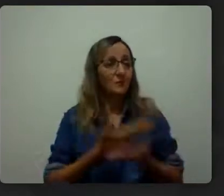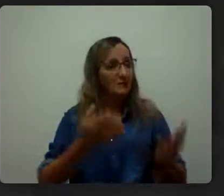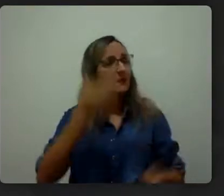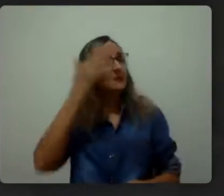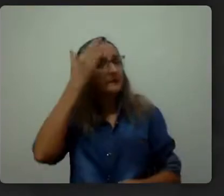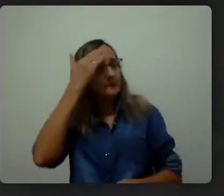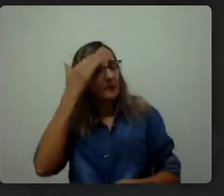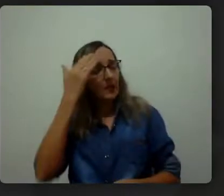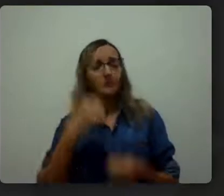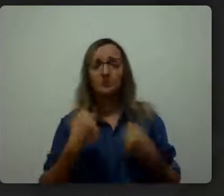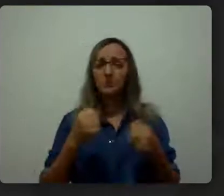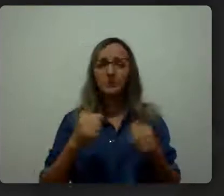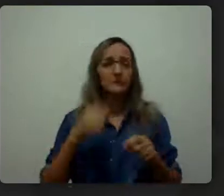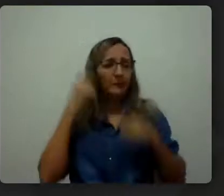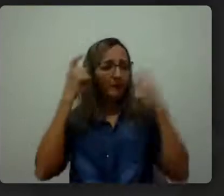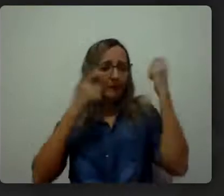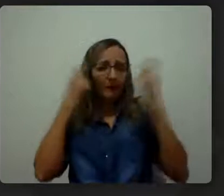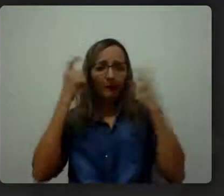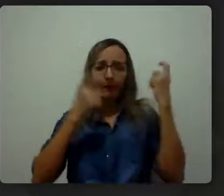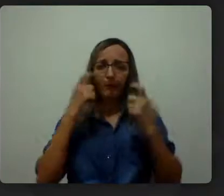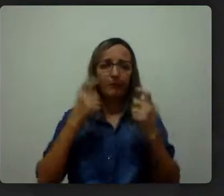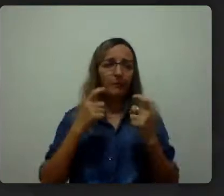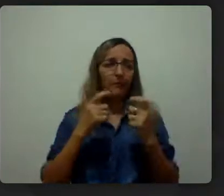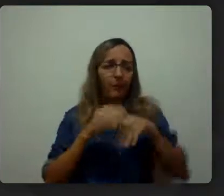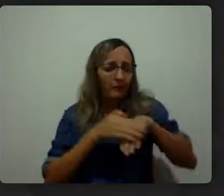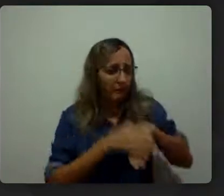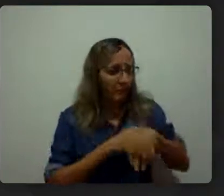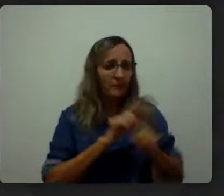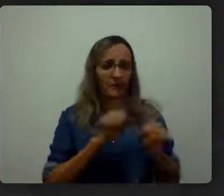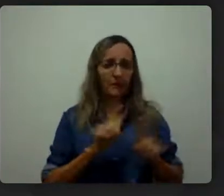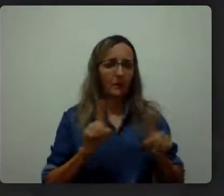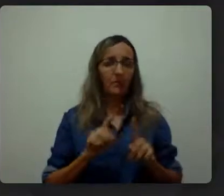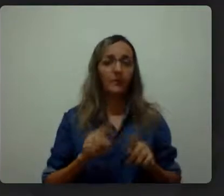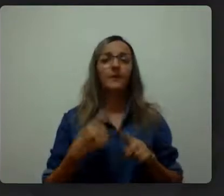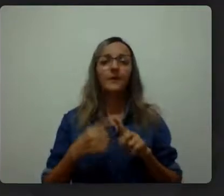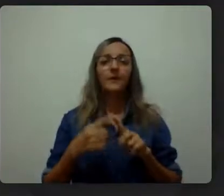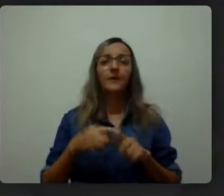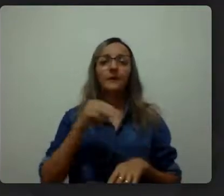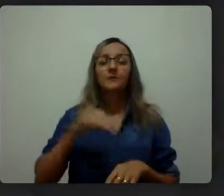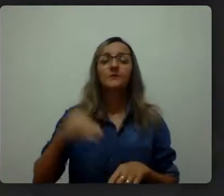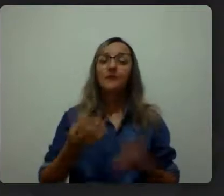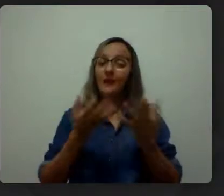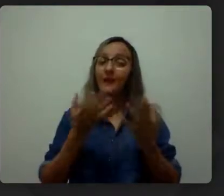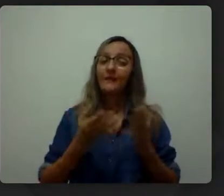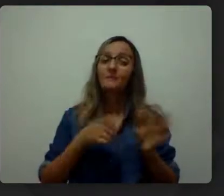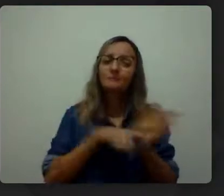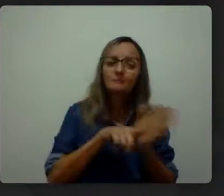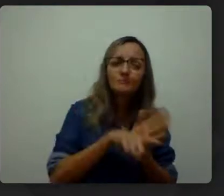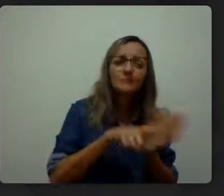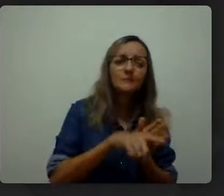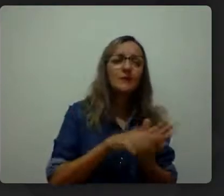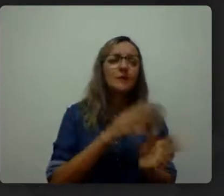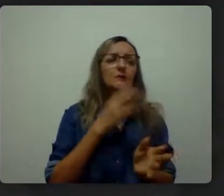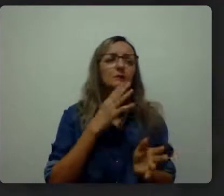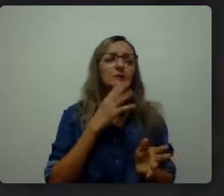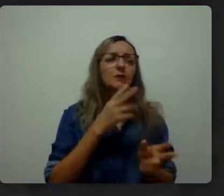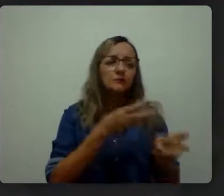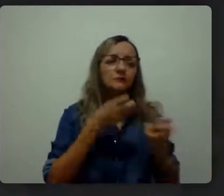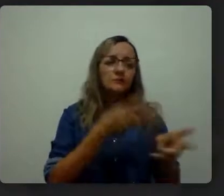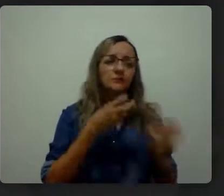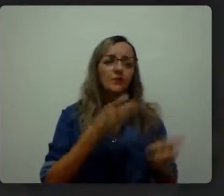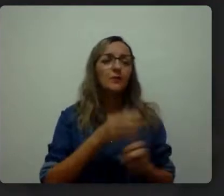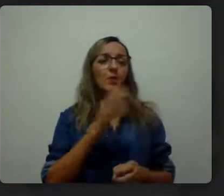Acho que basicamente foram contempladas E aqui do assim, Ana, bate-papo. e quanto o projeto, a ideia sai fortalecida, né?